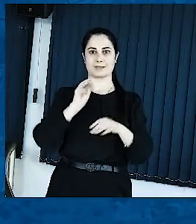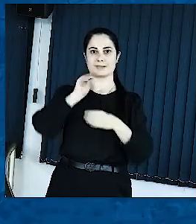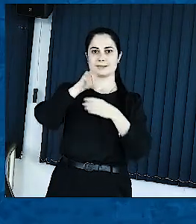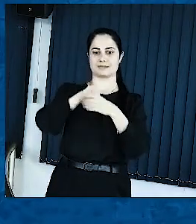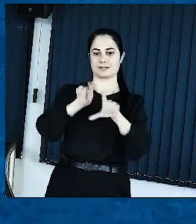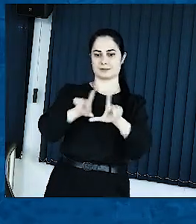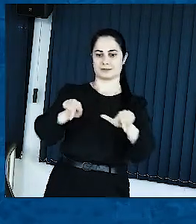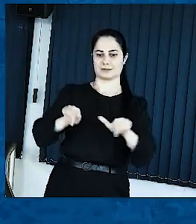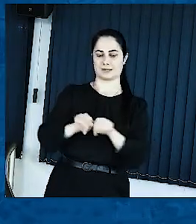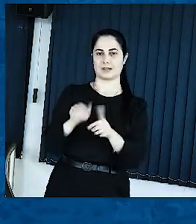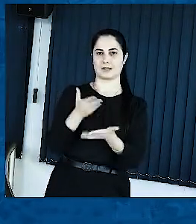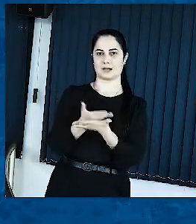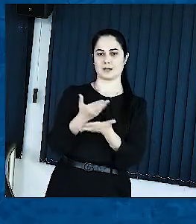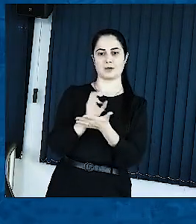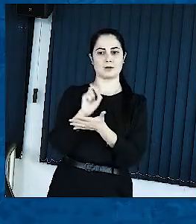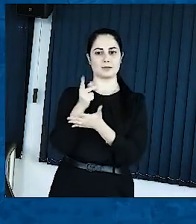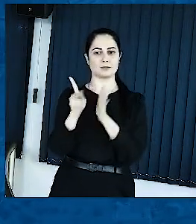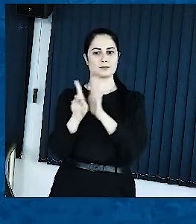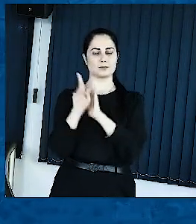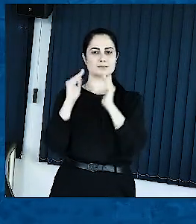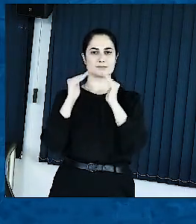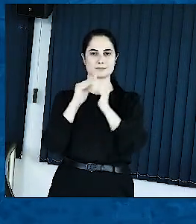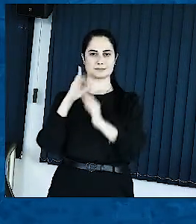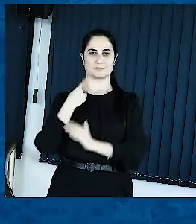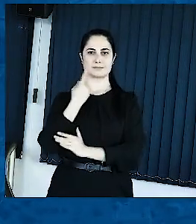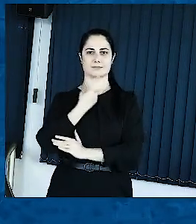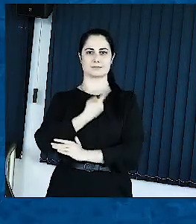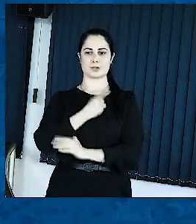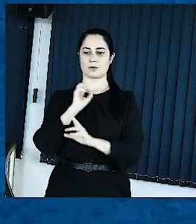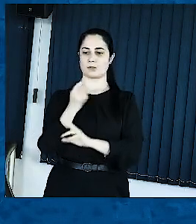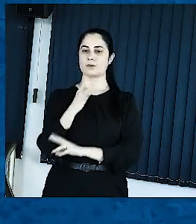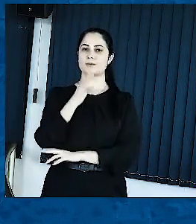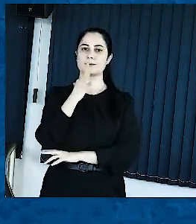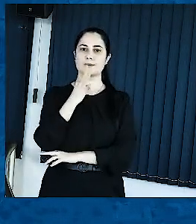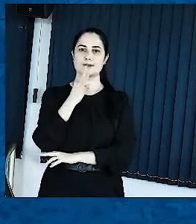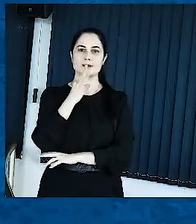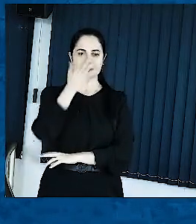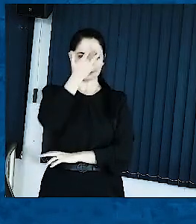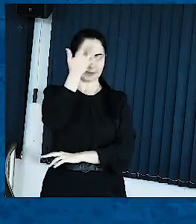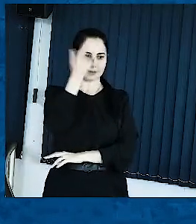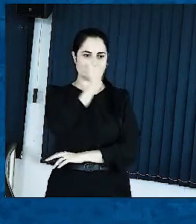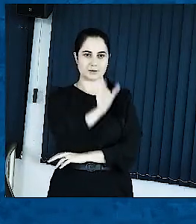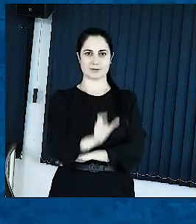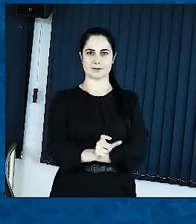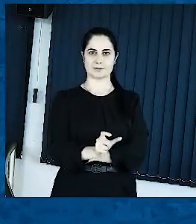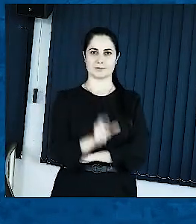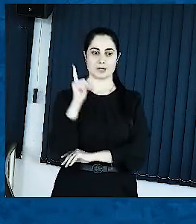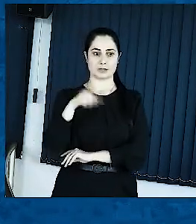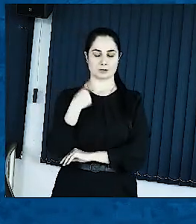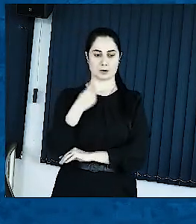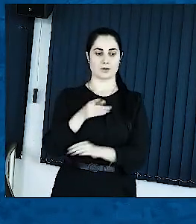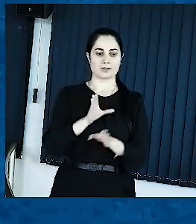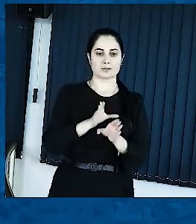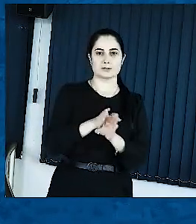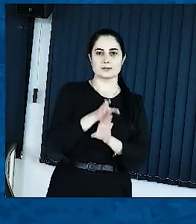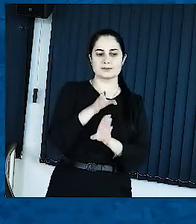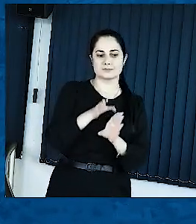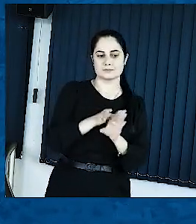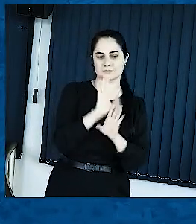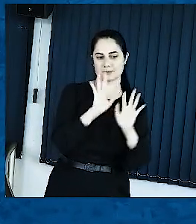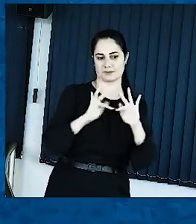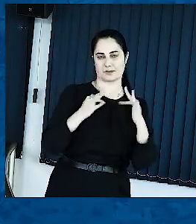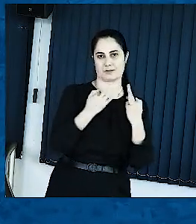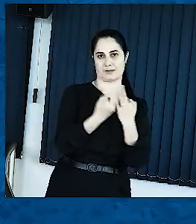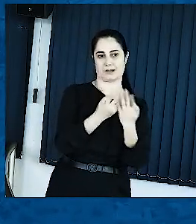de aula, ou na própria casa da gente, ou se a gente vê, conhecer alguém que possa ser assim, que a gente oriente essa família, que